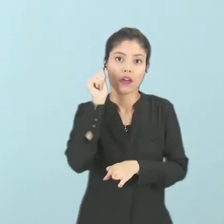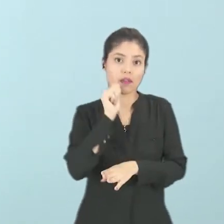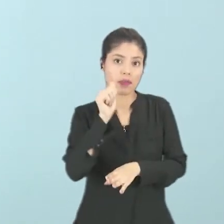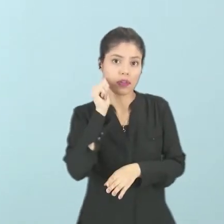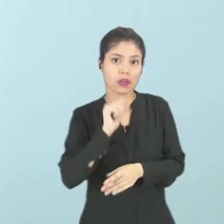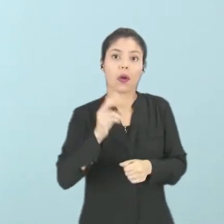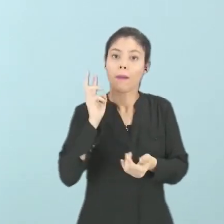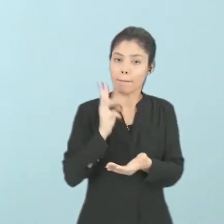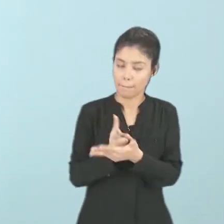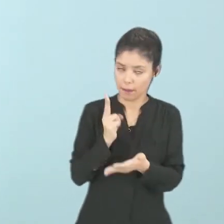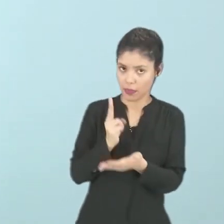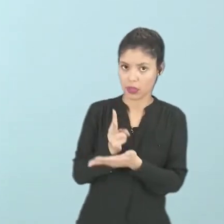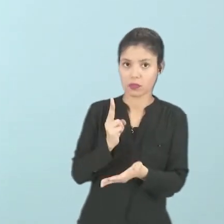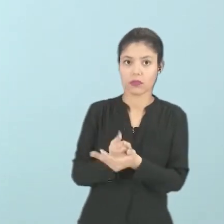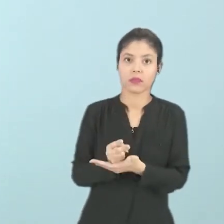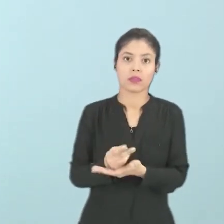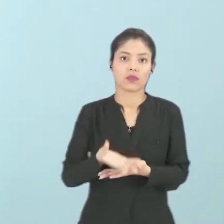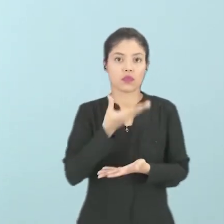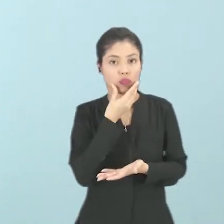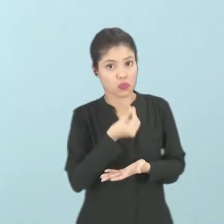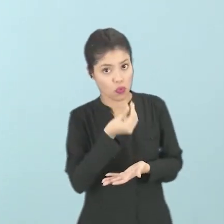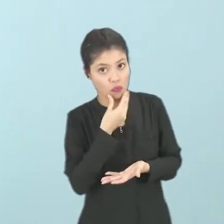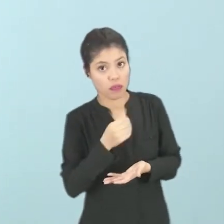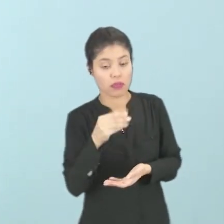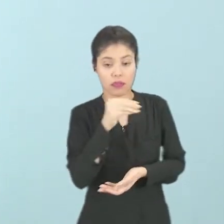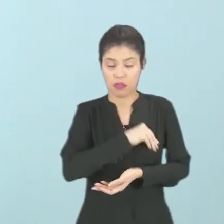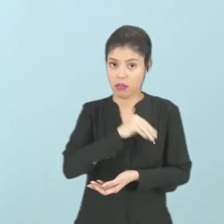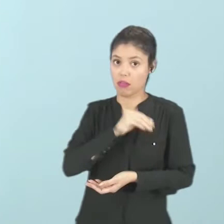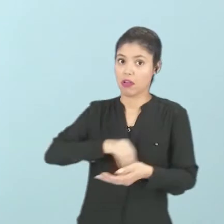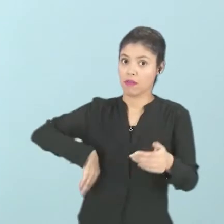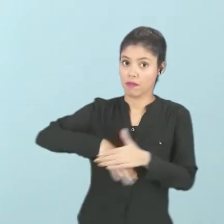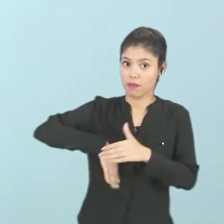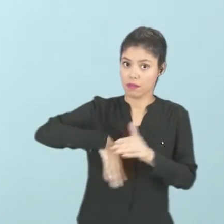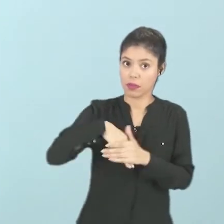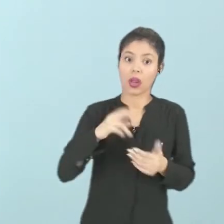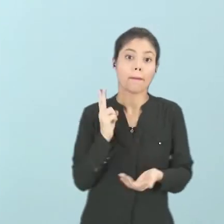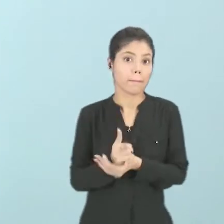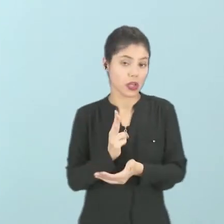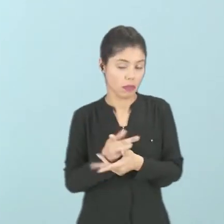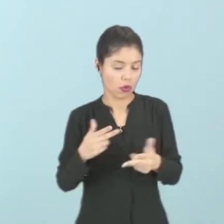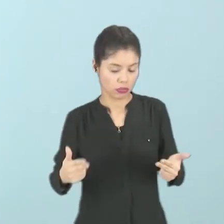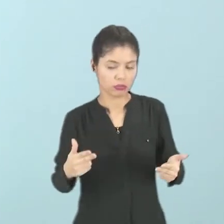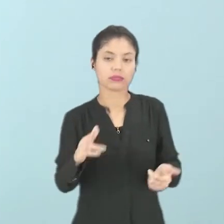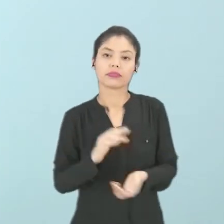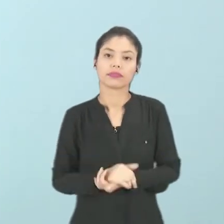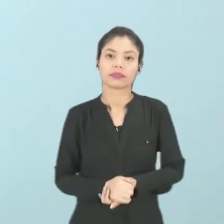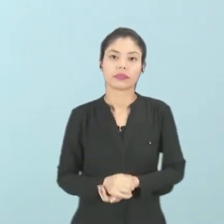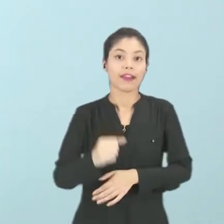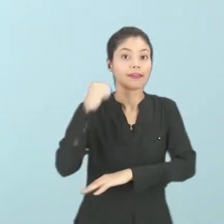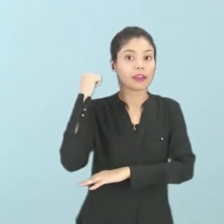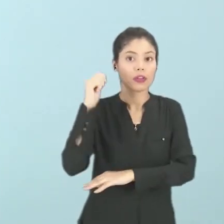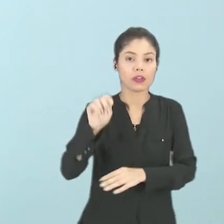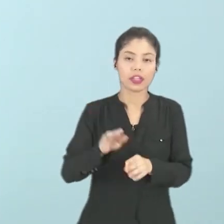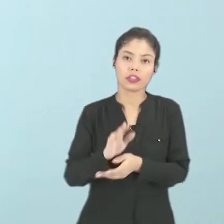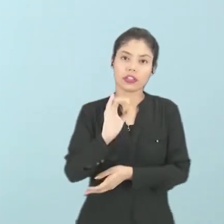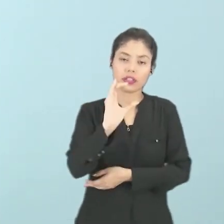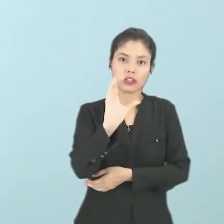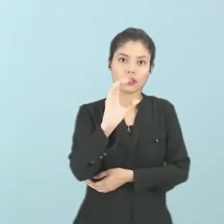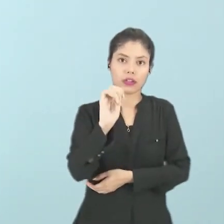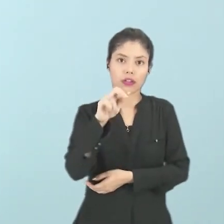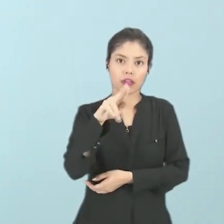ganhar o mesmo que os jogadores masculinos. Então, isso é uma conquista das mulheres no futebol